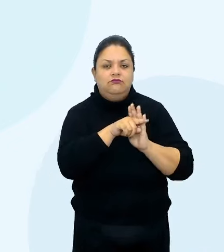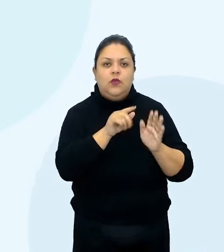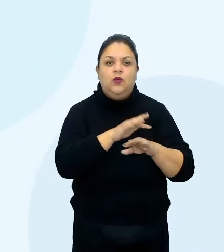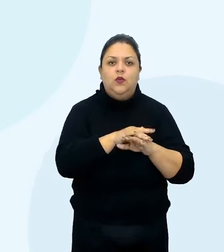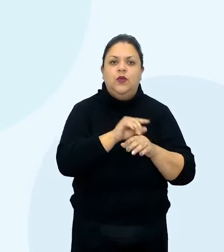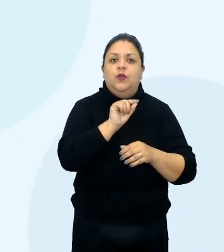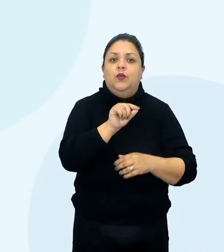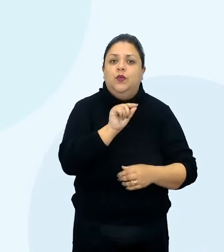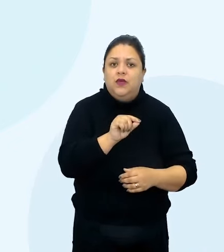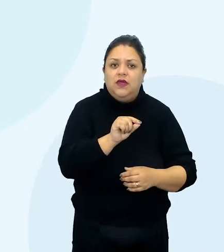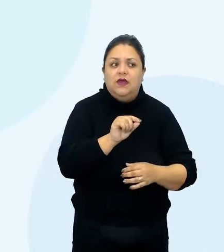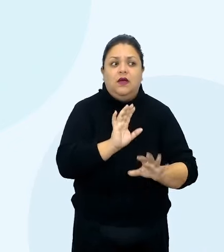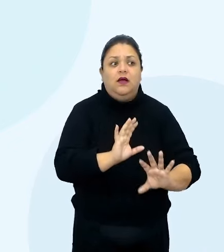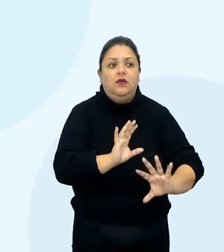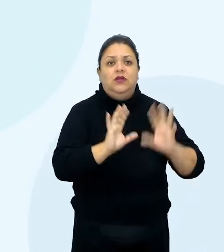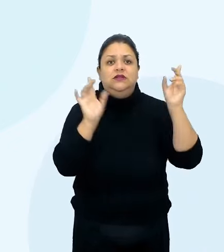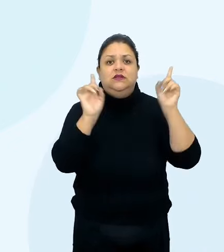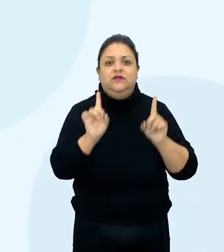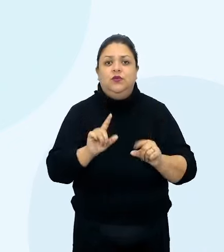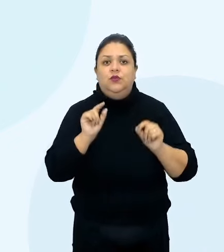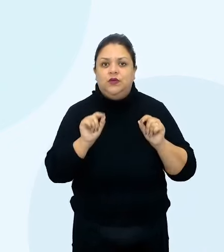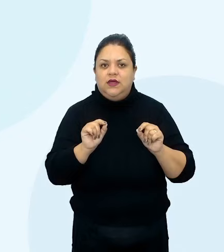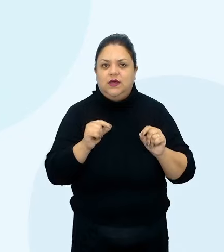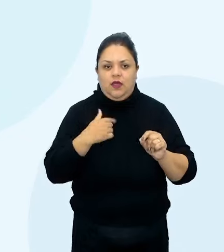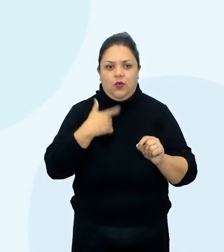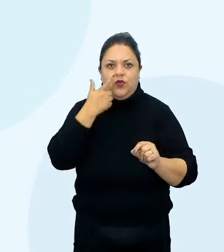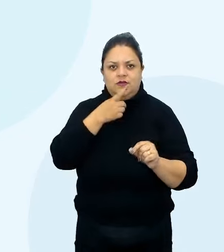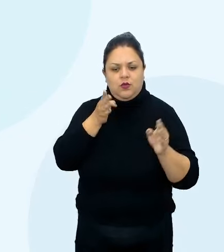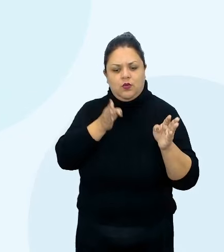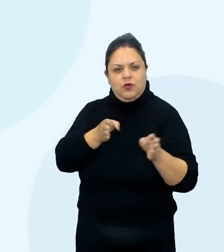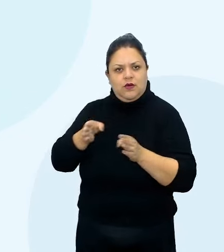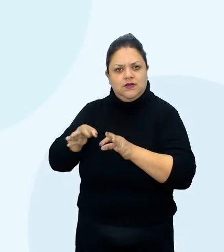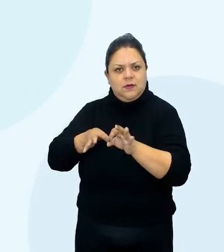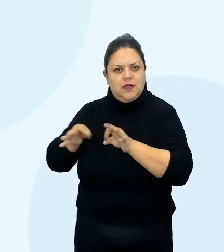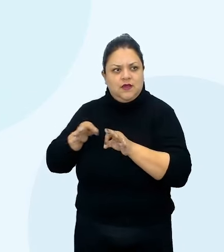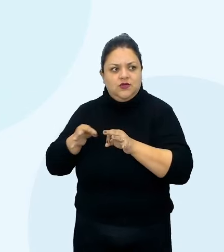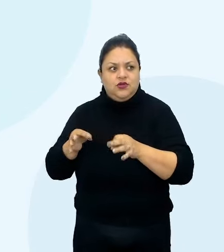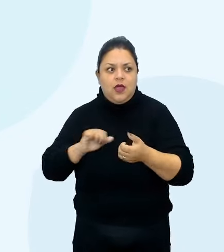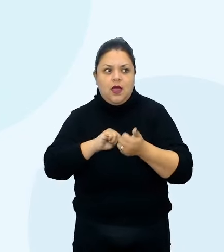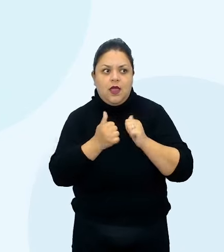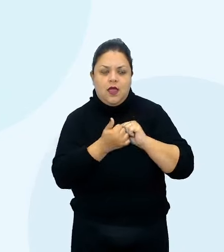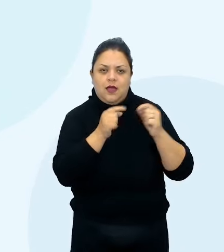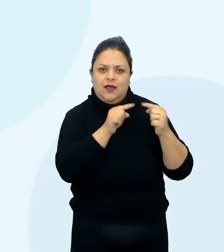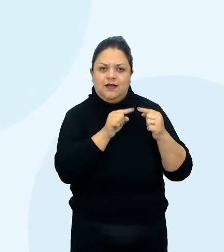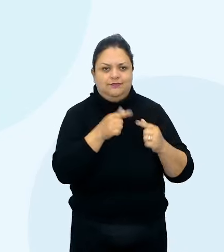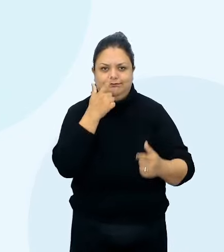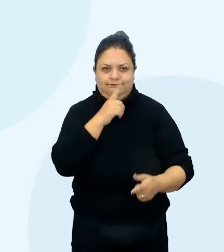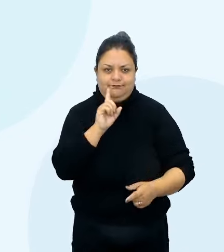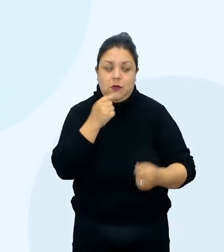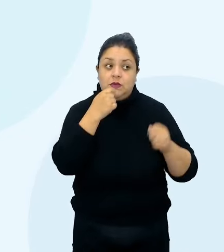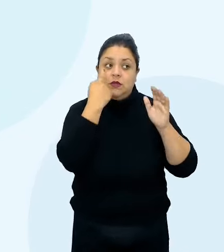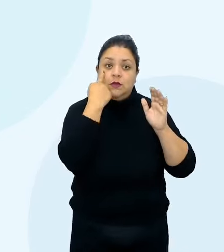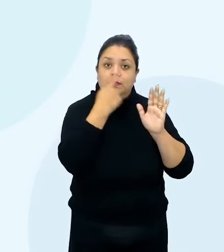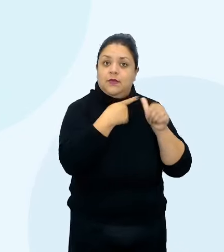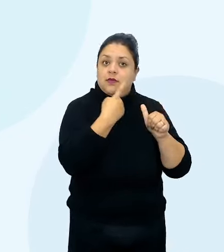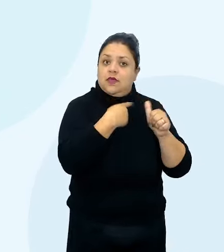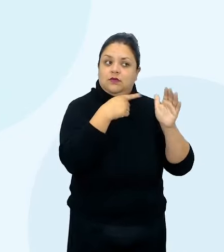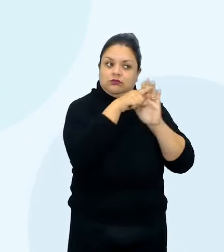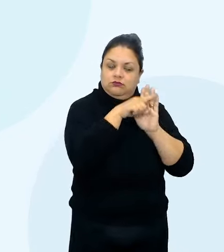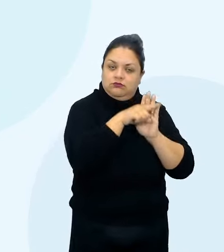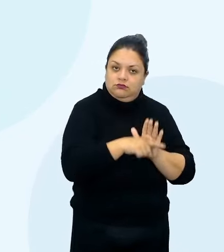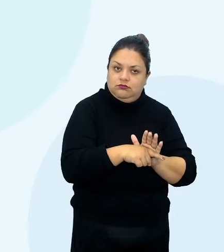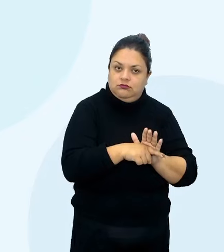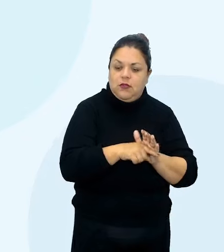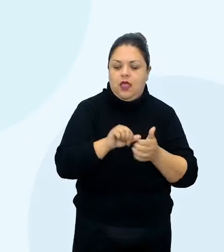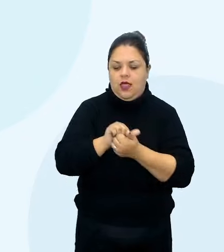vezes eu não vou conseguir organizar e planejar o que é necessário, né? Então, muitas vezes a gente pensa